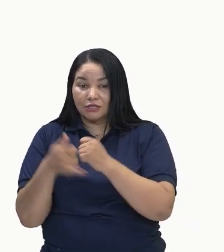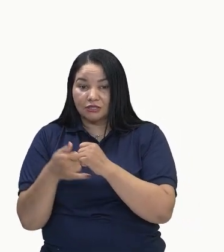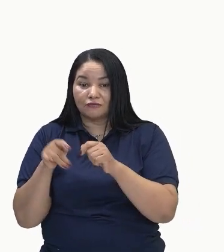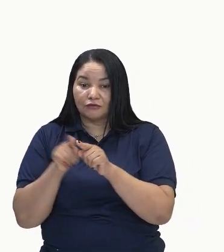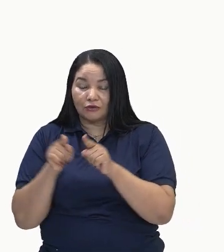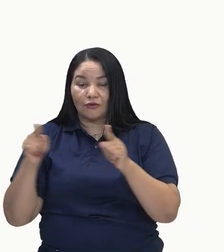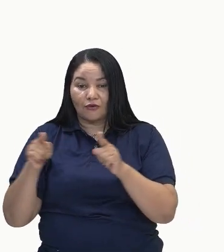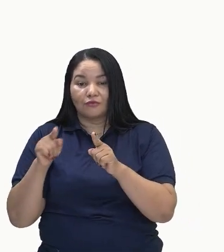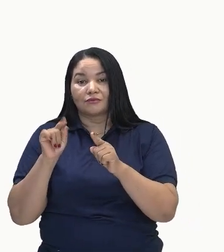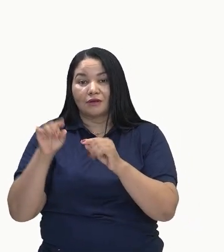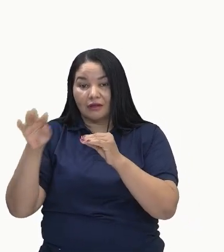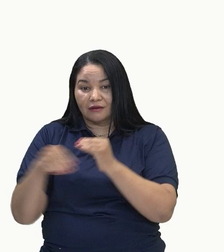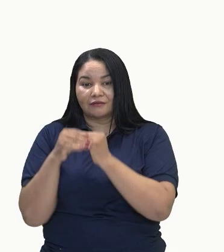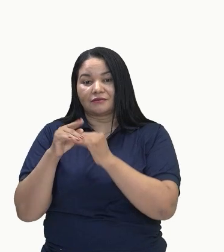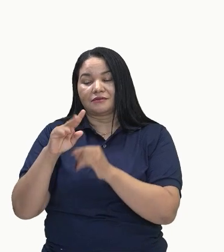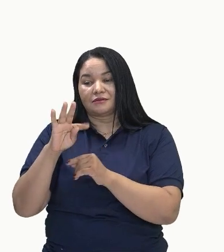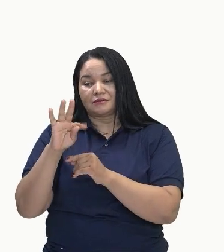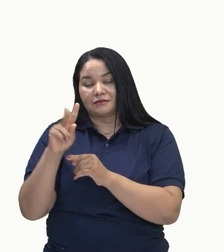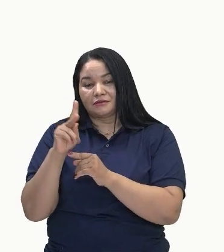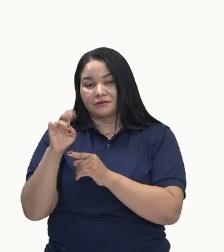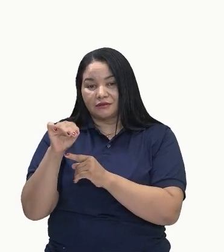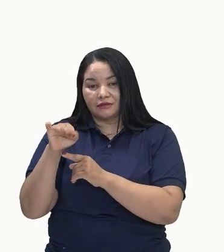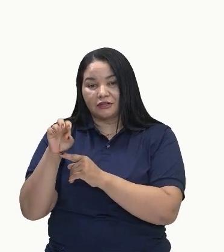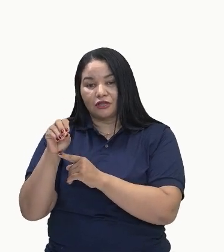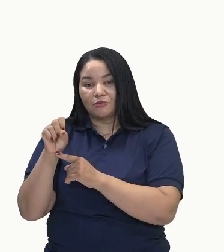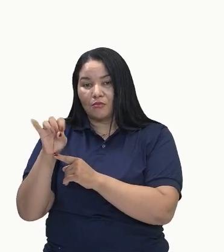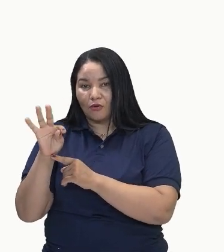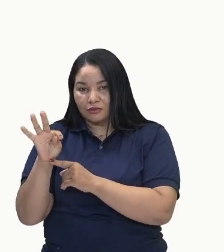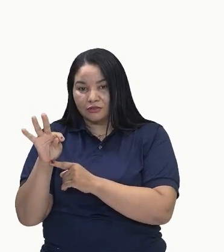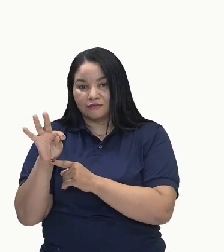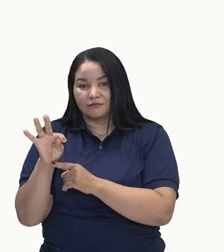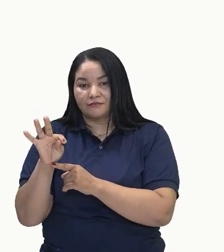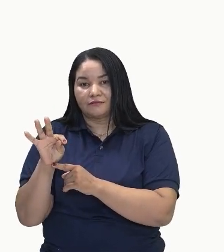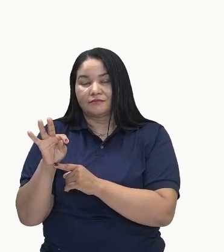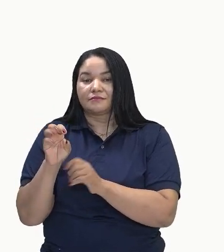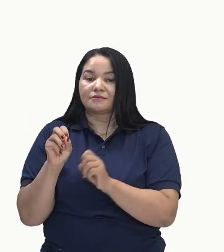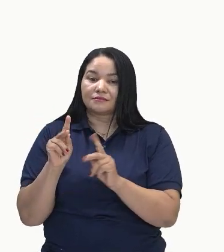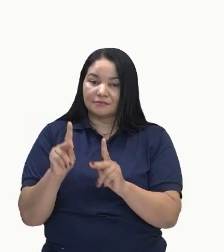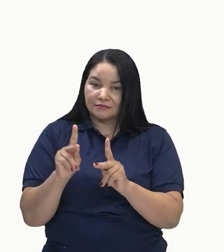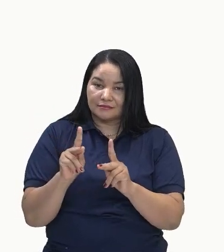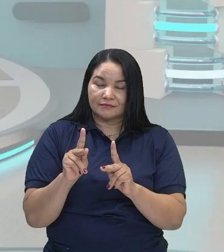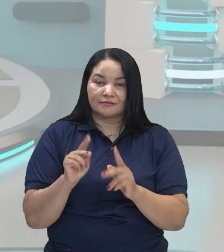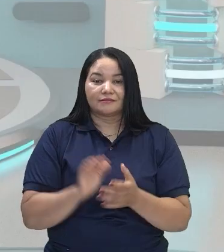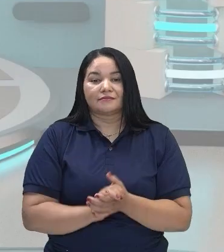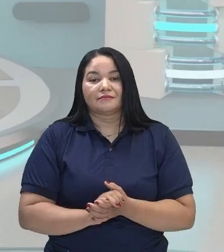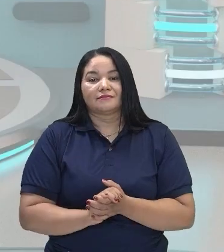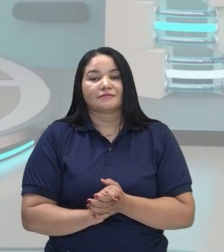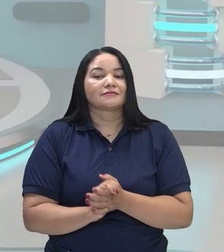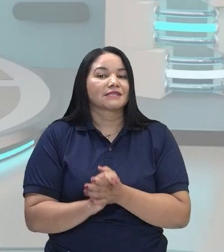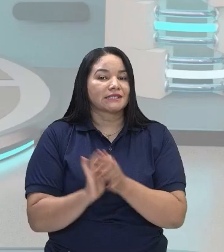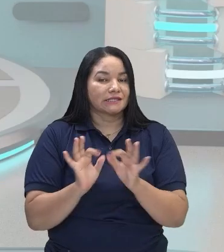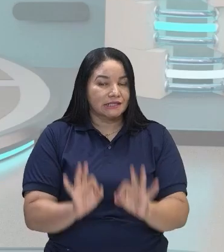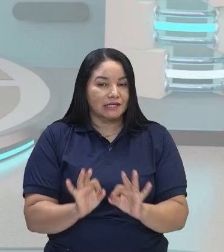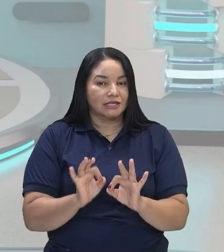o seu superlativo pelo acréscimo do the most antes desse adjetivo longo. Tá certo,